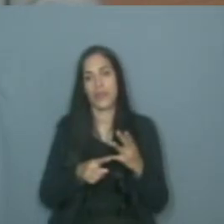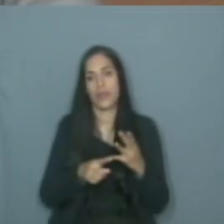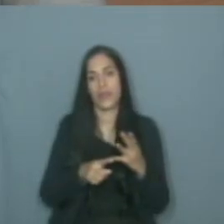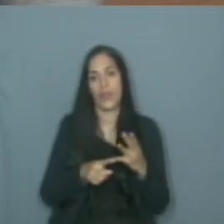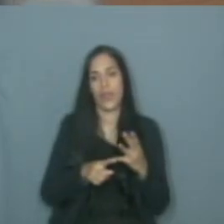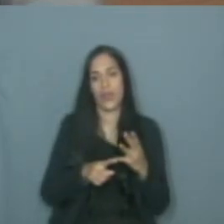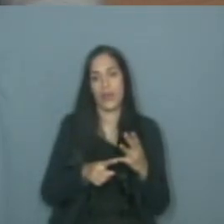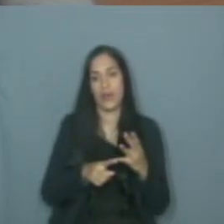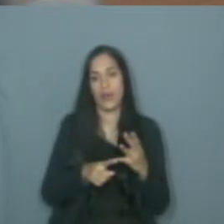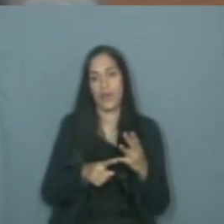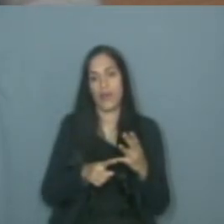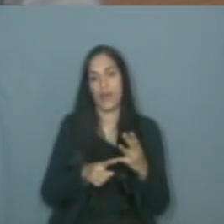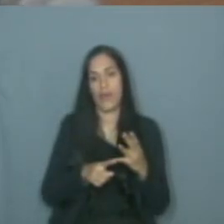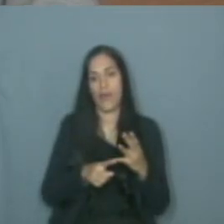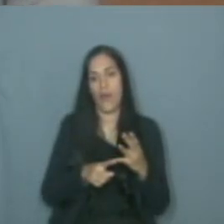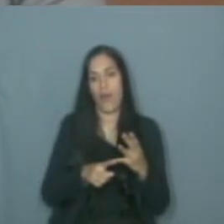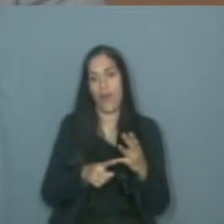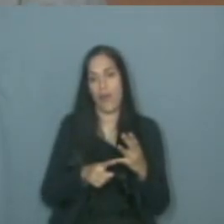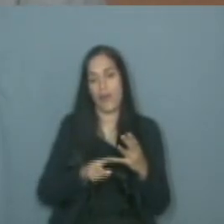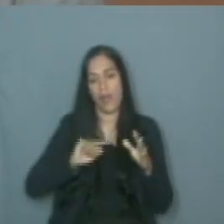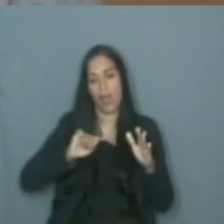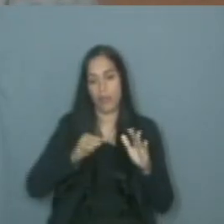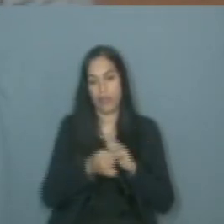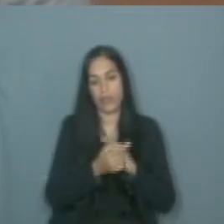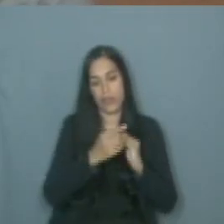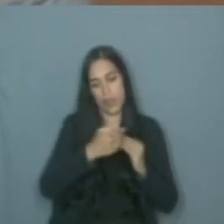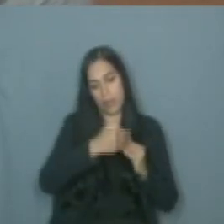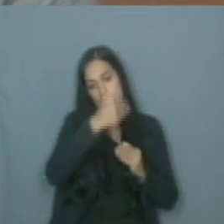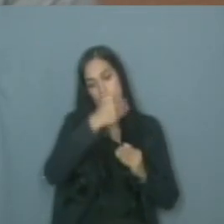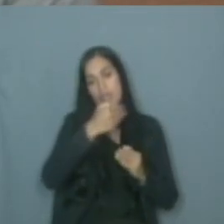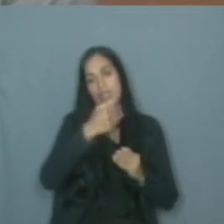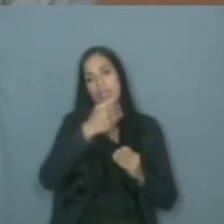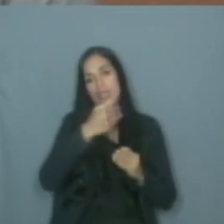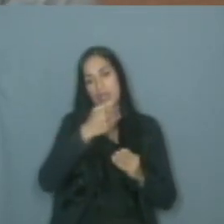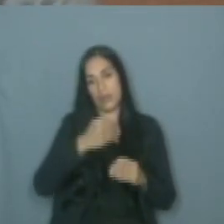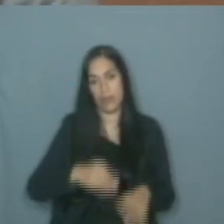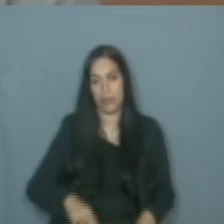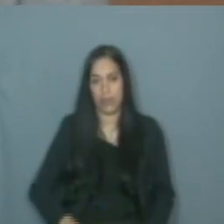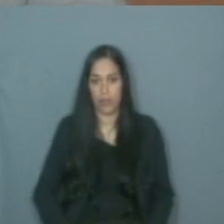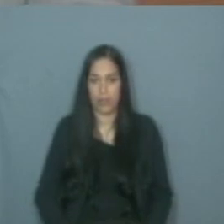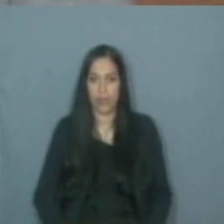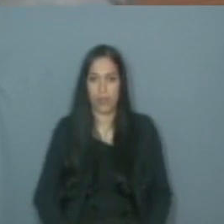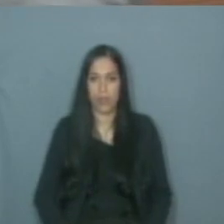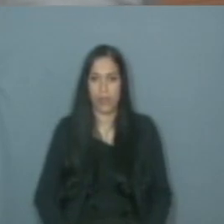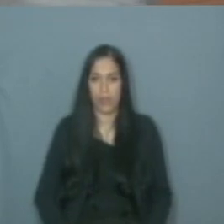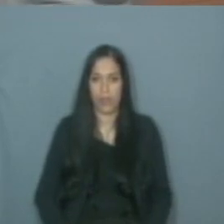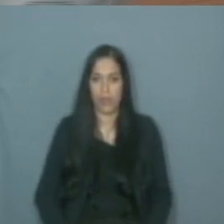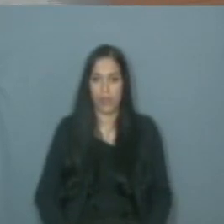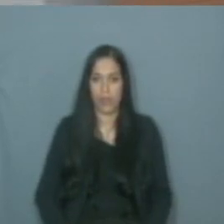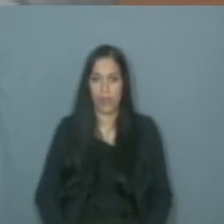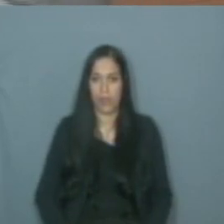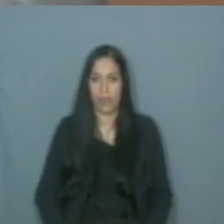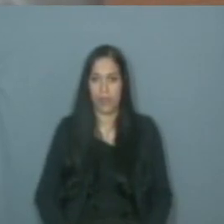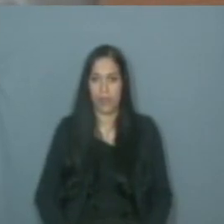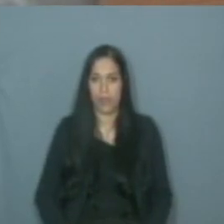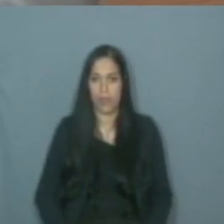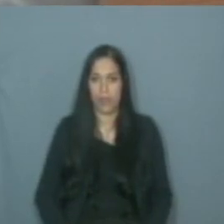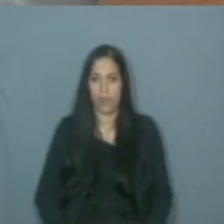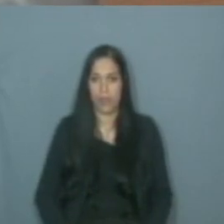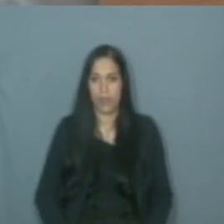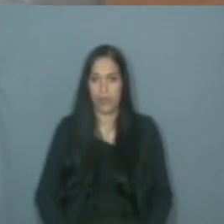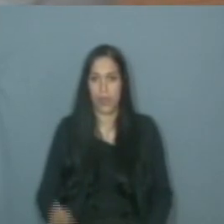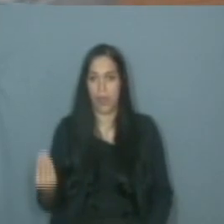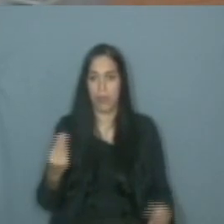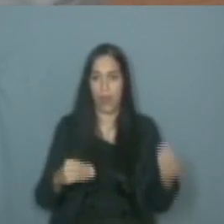escopo, aquele negócio de escopo, sei lá qual é o nome daquele negócio, para furar a parede, furadeira. Não, mas não era lá assim, em cima de um negócio,